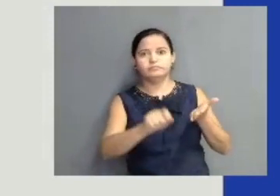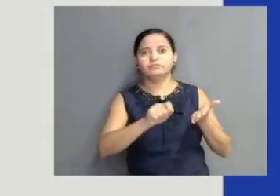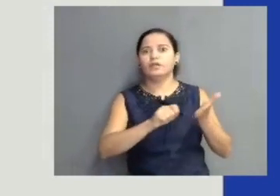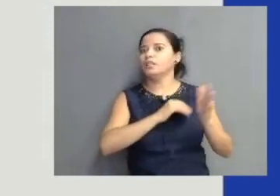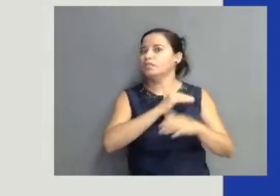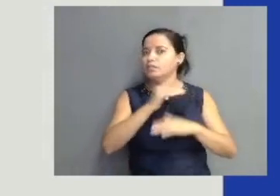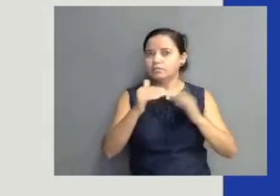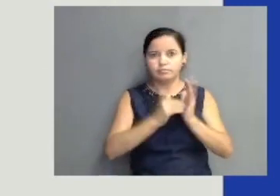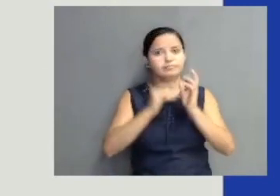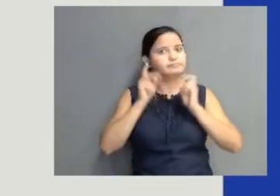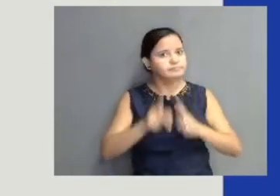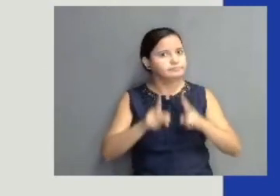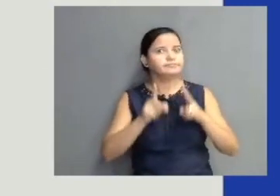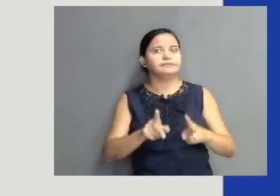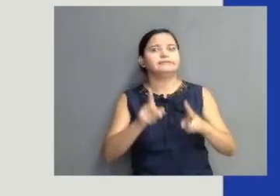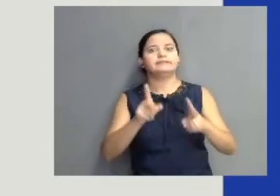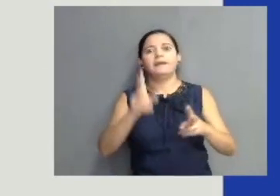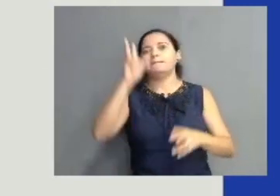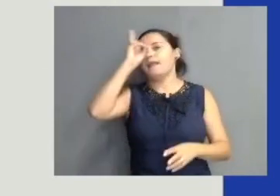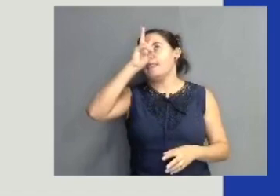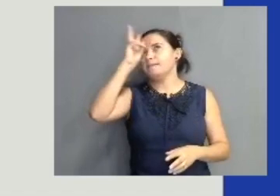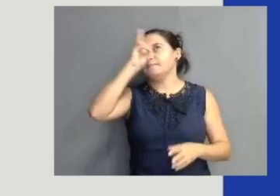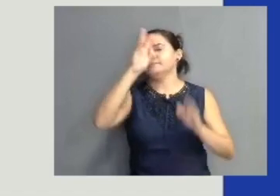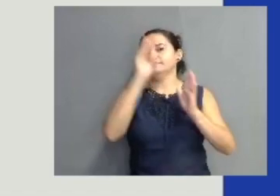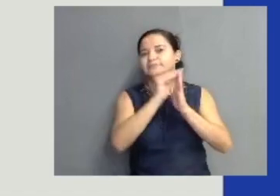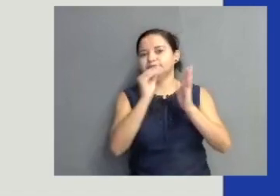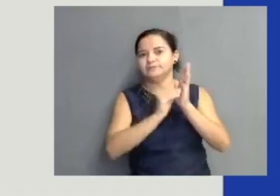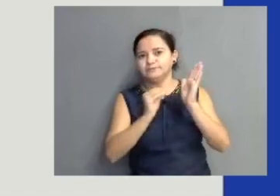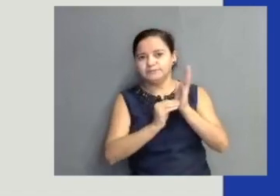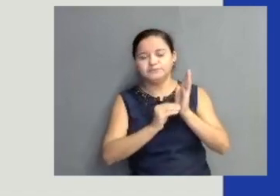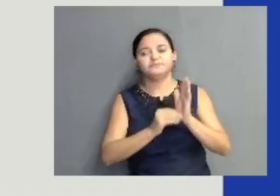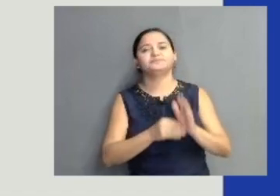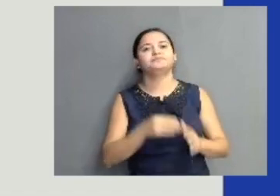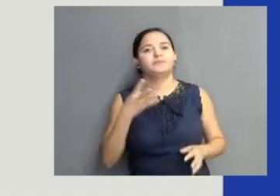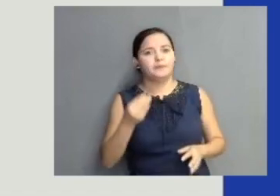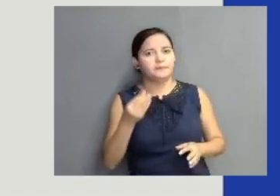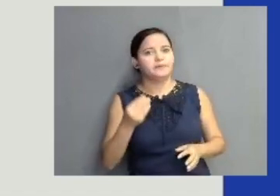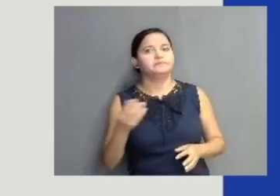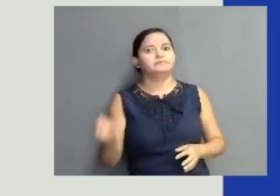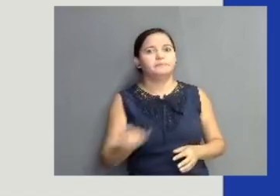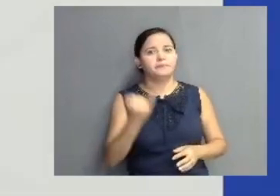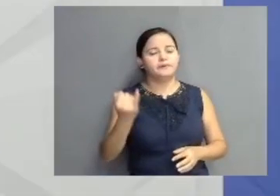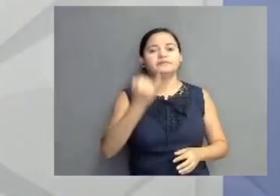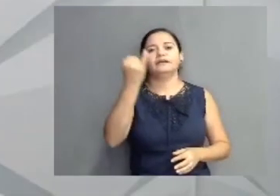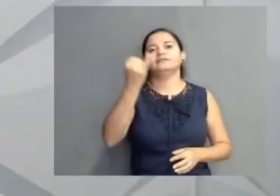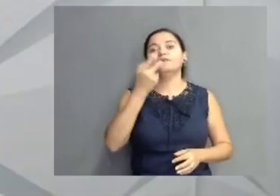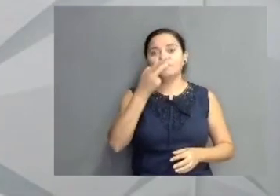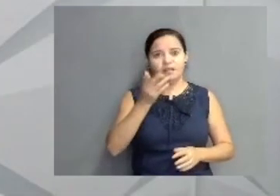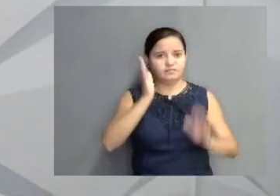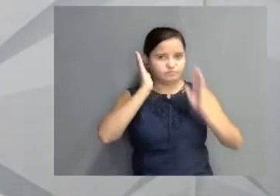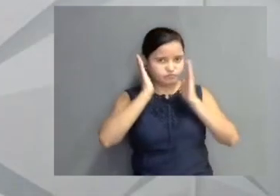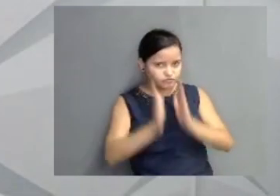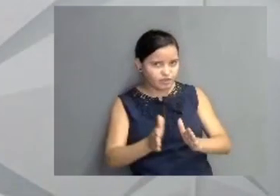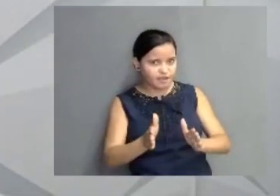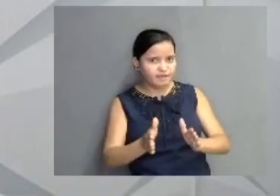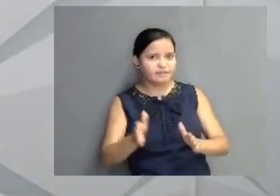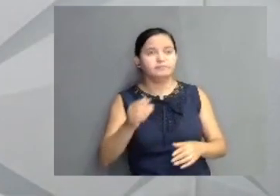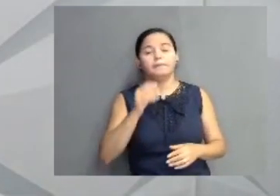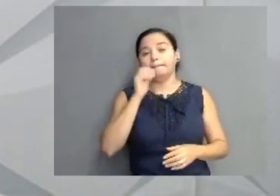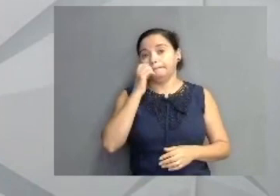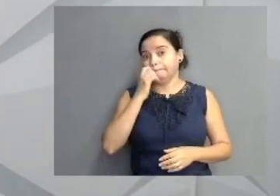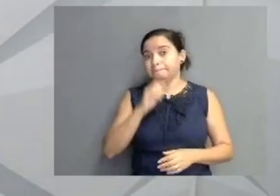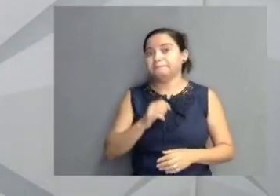periodicamente para relembrar alguns assuntos. Isso também é muito importante. Como eu falei para vocês, a revisão ela